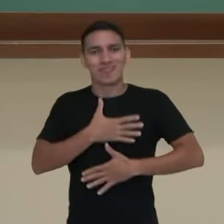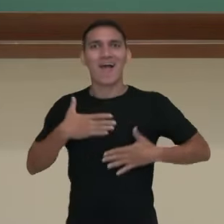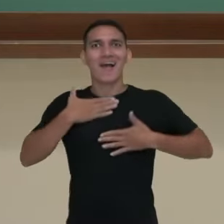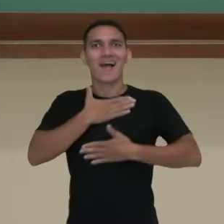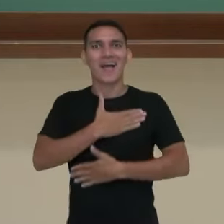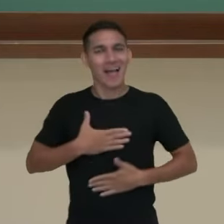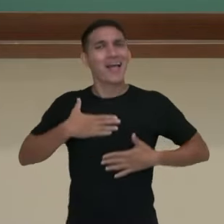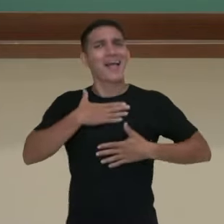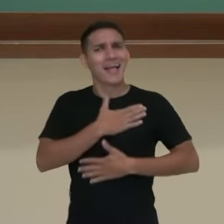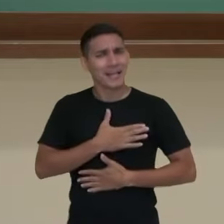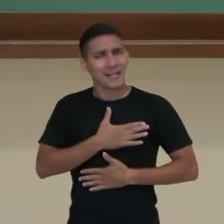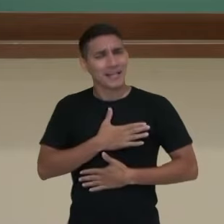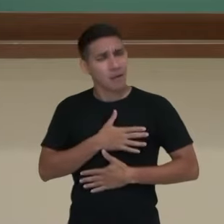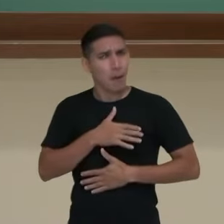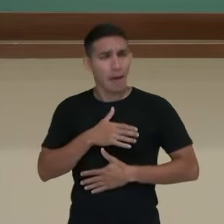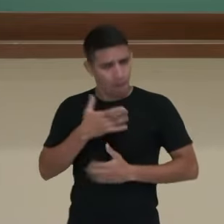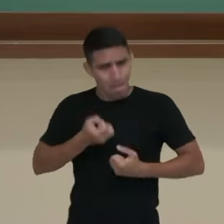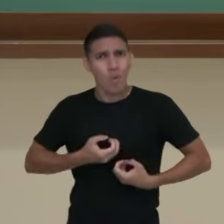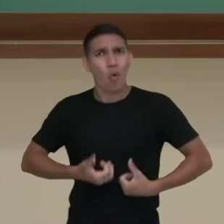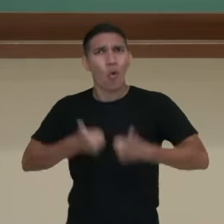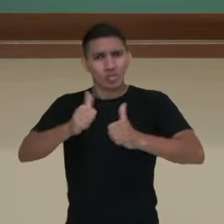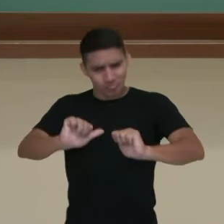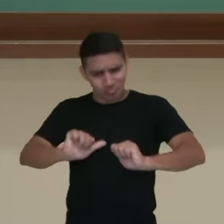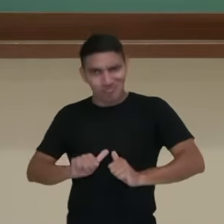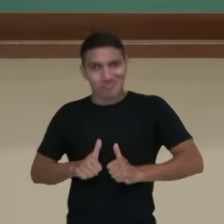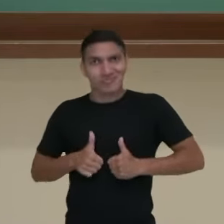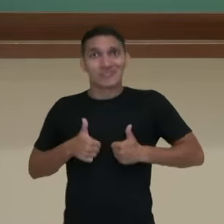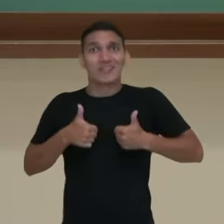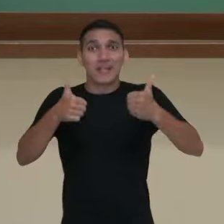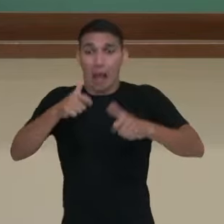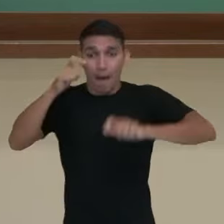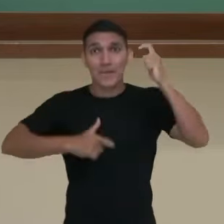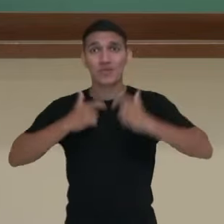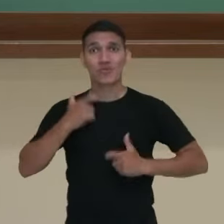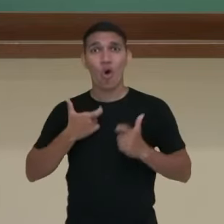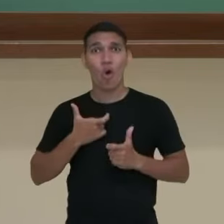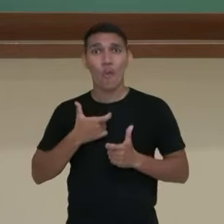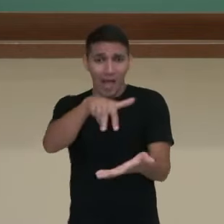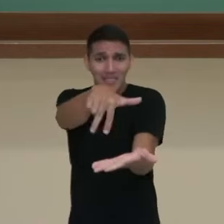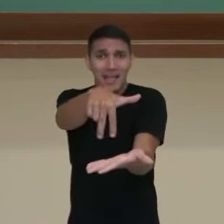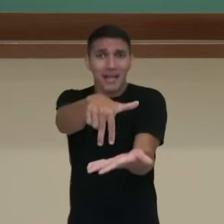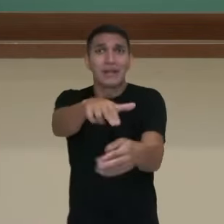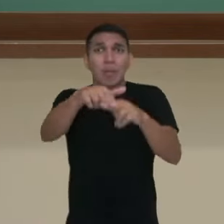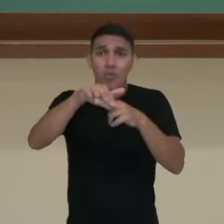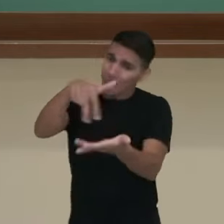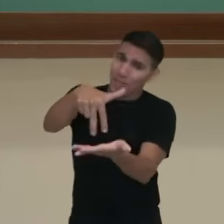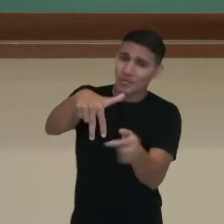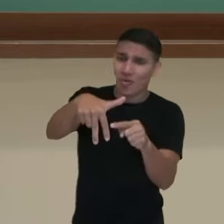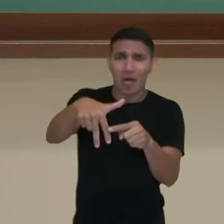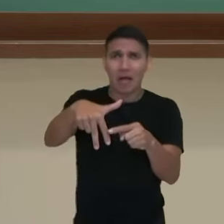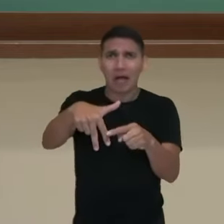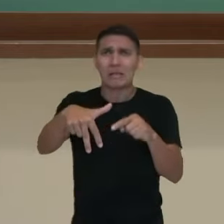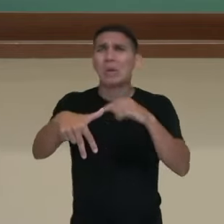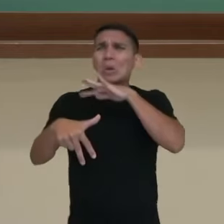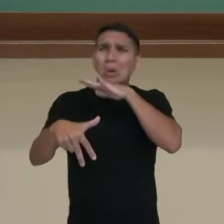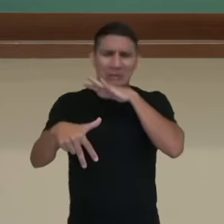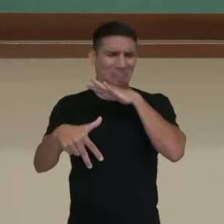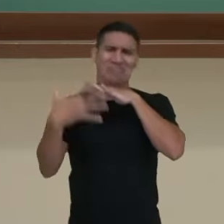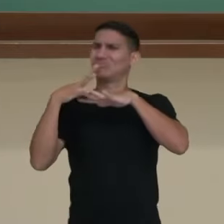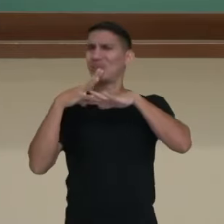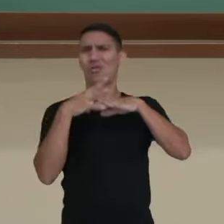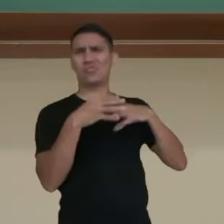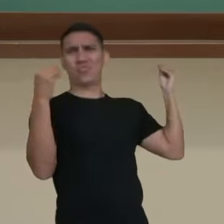satisfação acaba sendo tão grande, tão prazeroso para quem dança, que essa pessoa acaba esquecendo tudo aquilo de